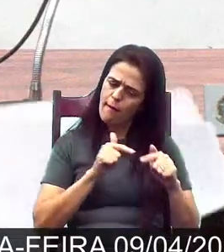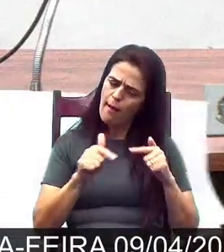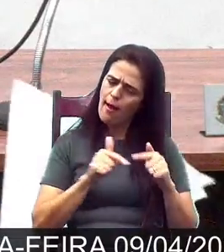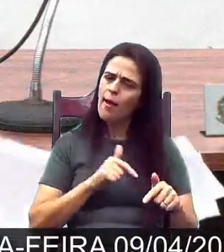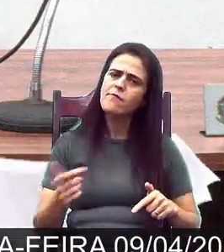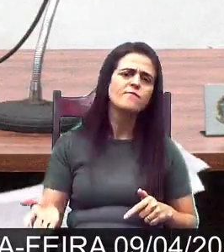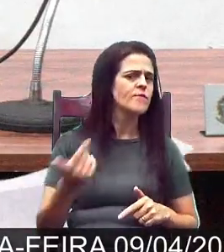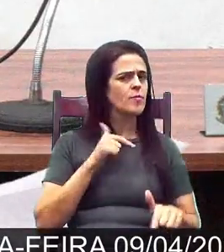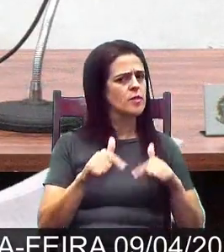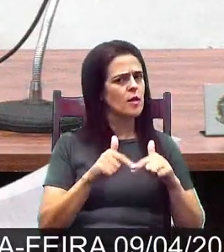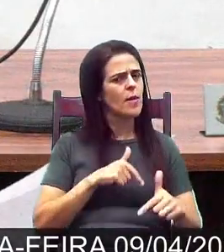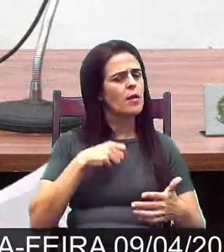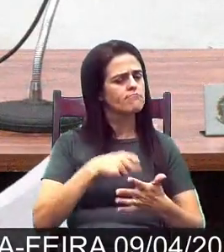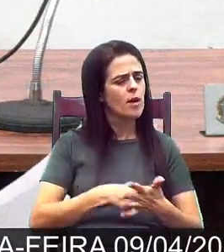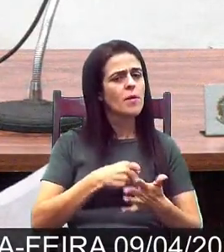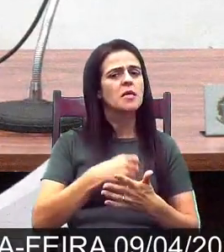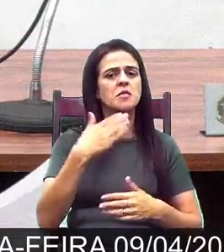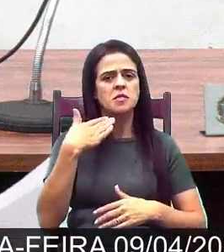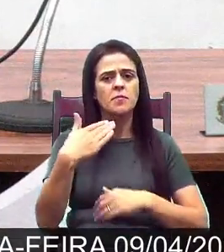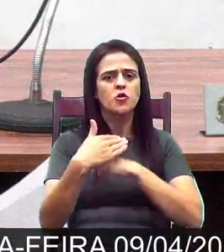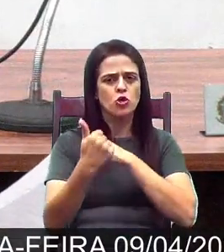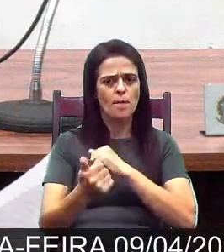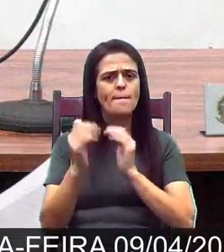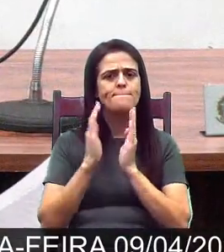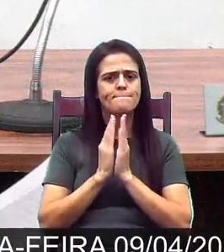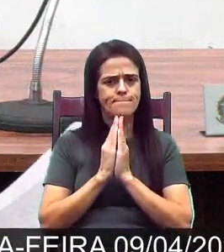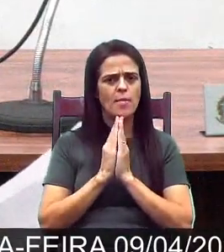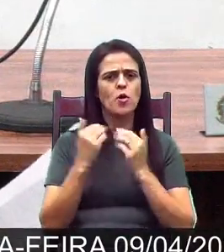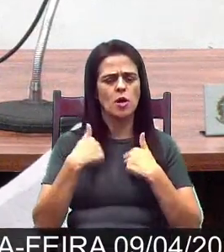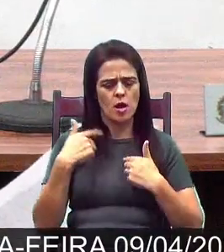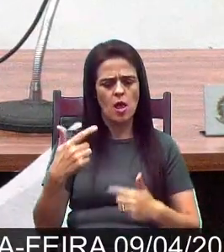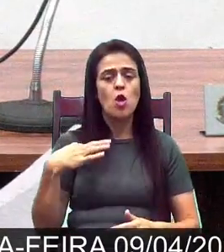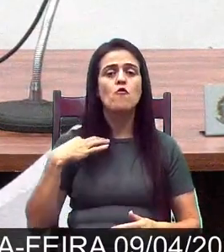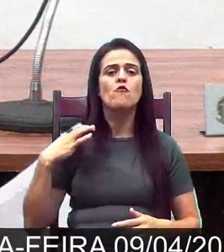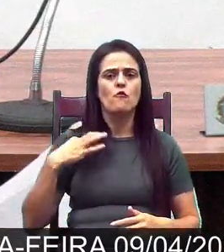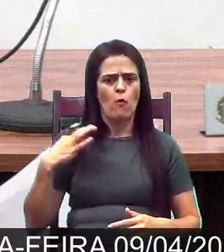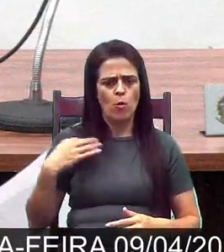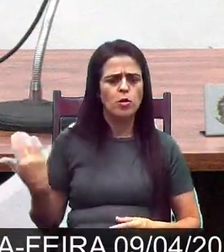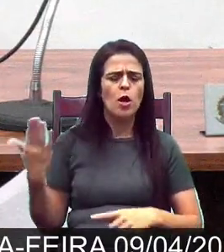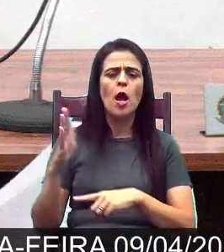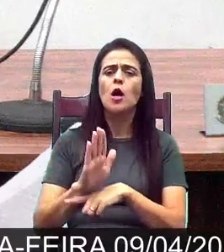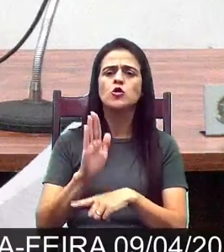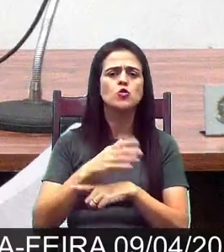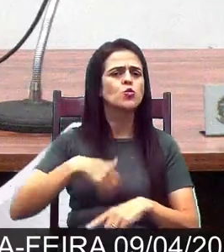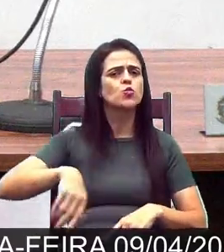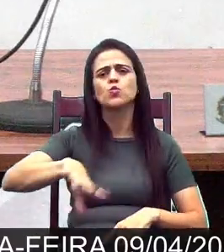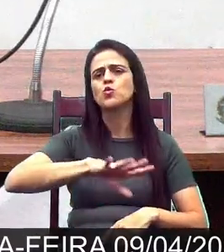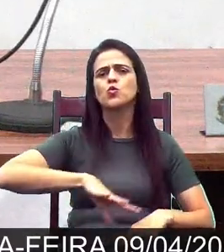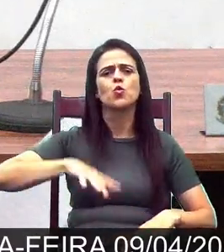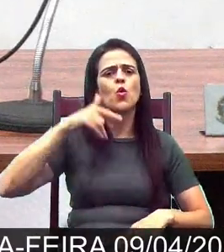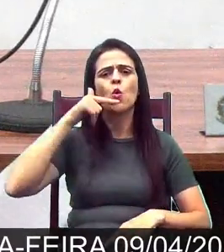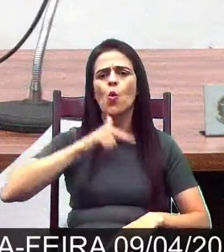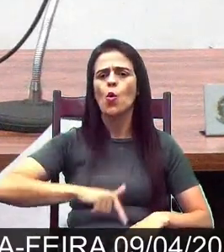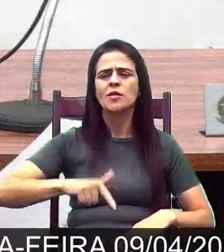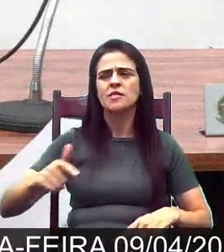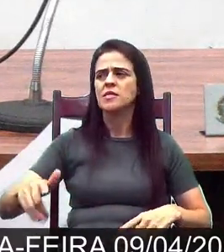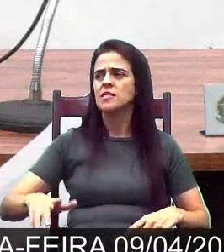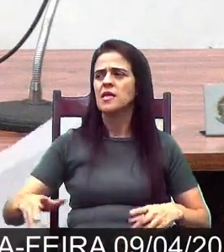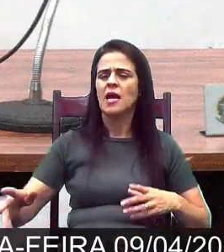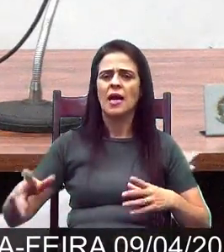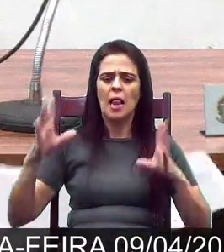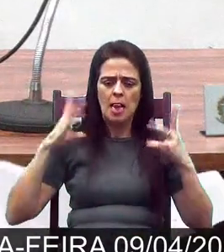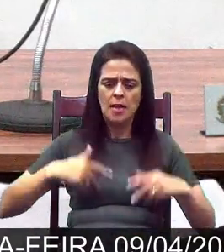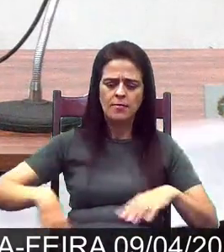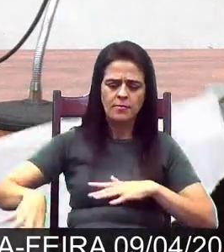Se possível, pode contar com o pamonheiro, que eu sou voluntário, para nós pegar sábado, domingo, qualquer